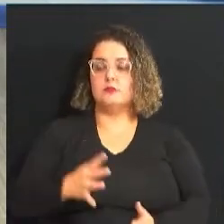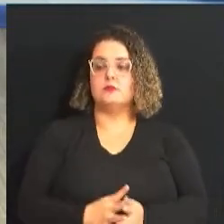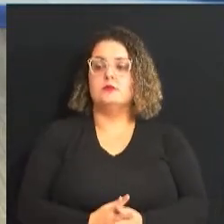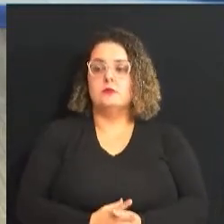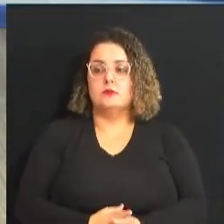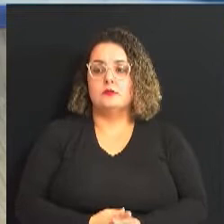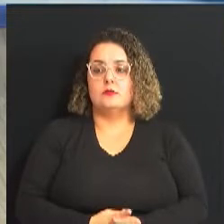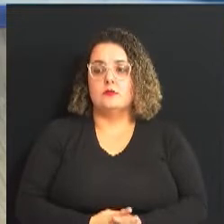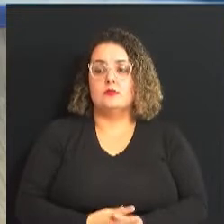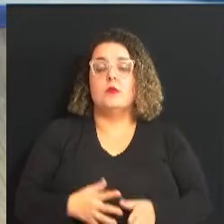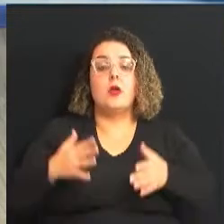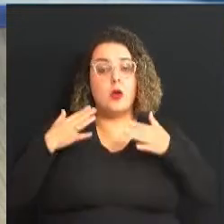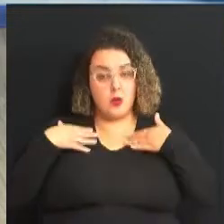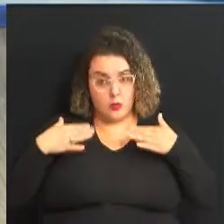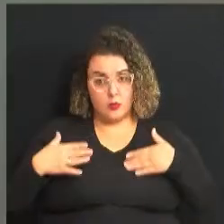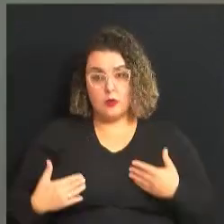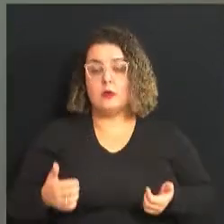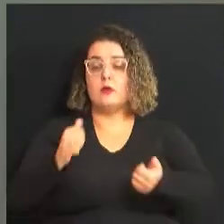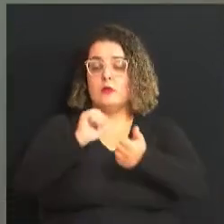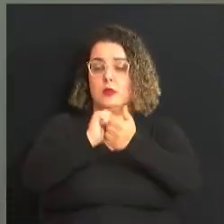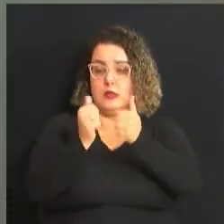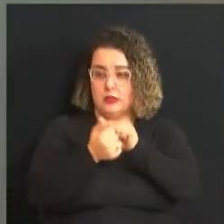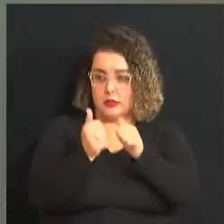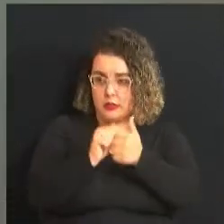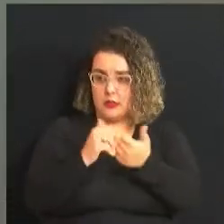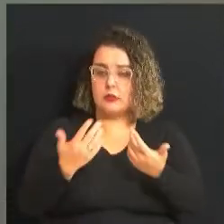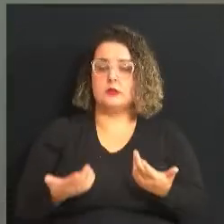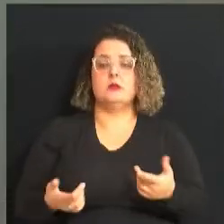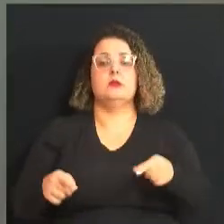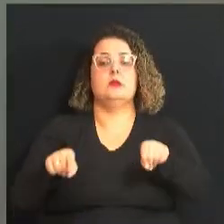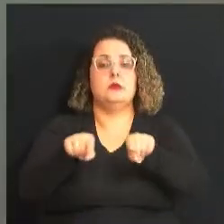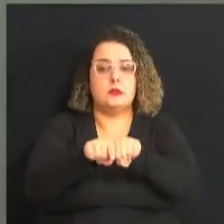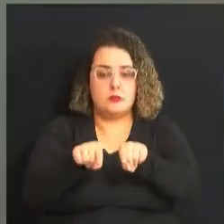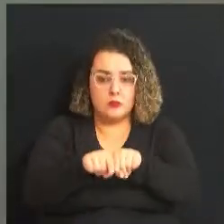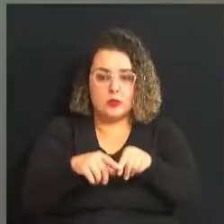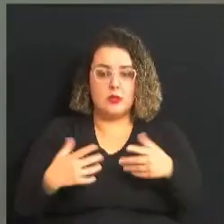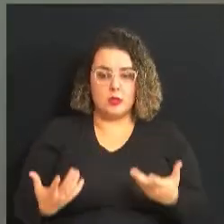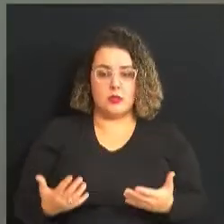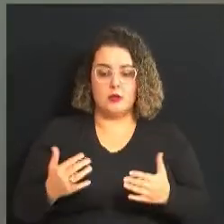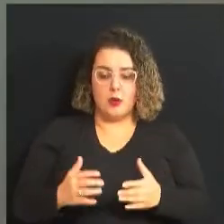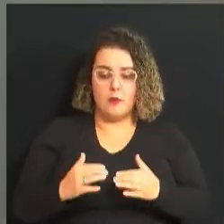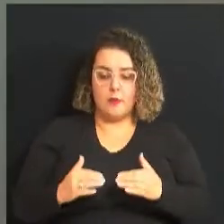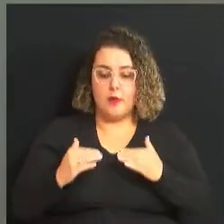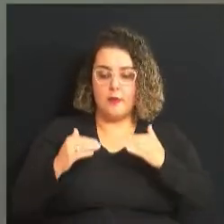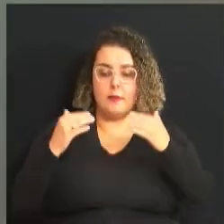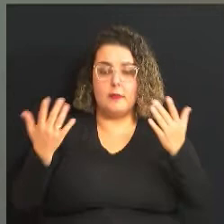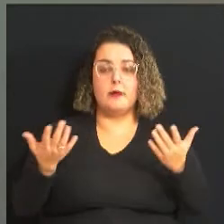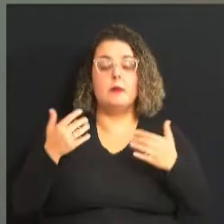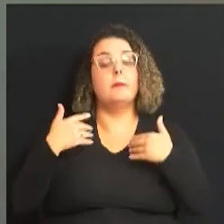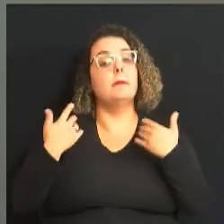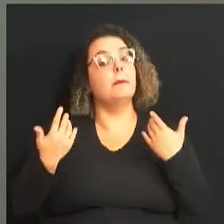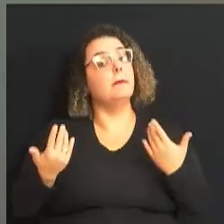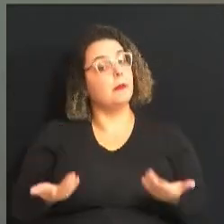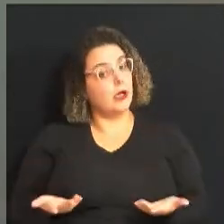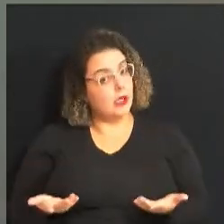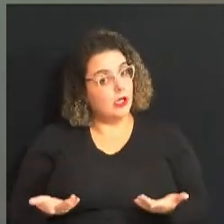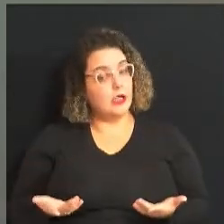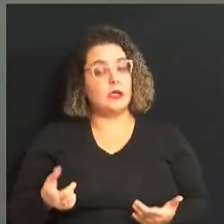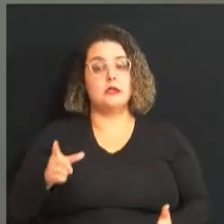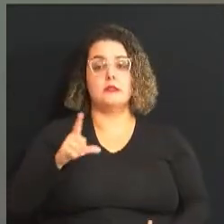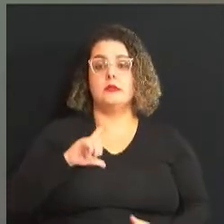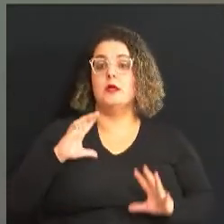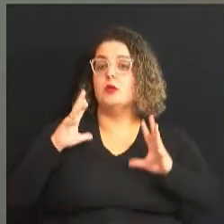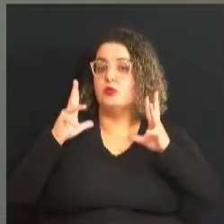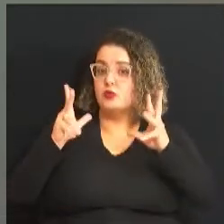O corpo ele vai sim se adaptando, ele também vai, de certa forma, crescendo, mas ainda assim, mesmo tendo todas